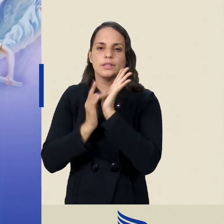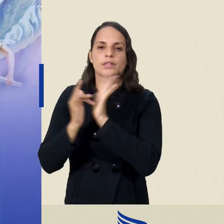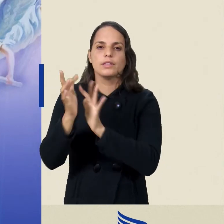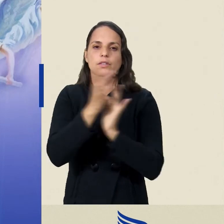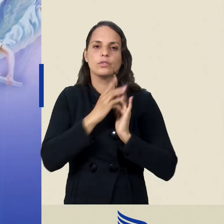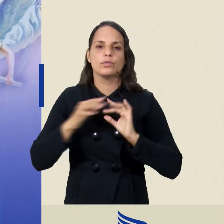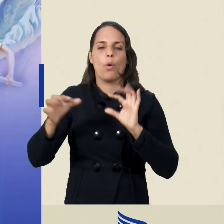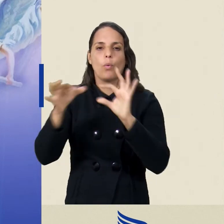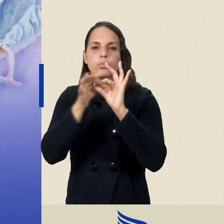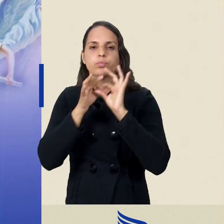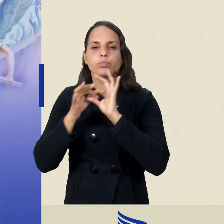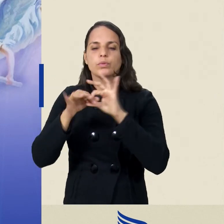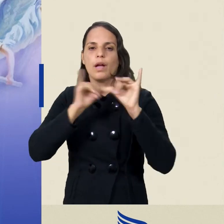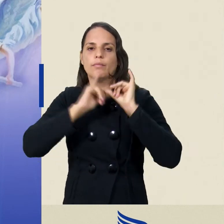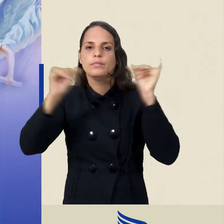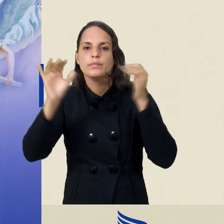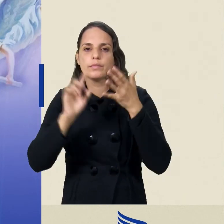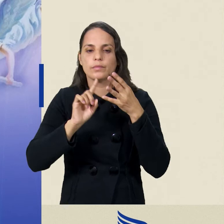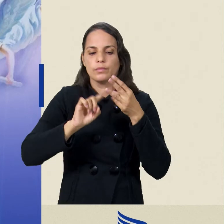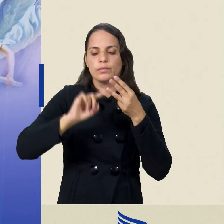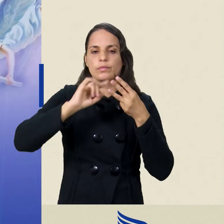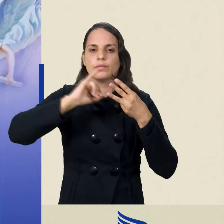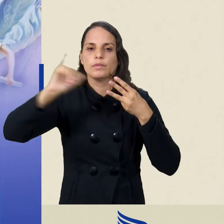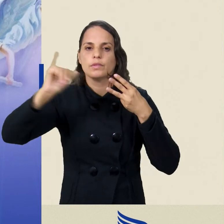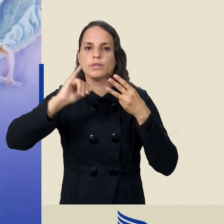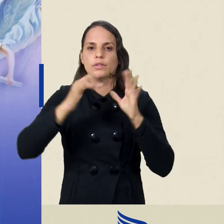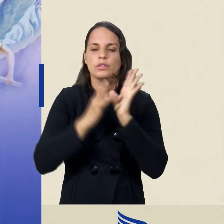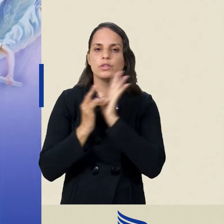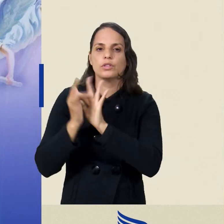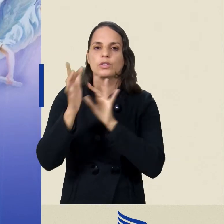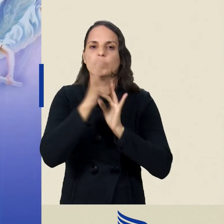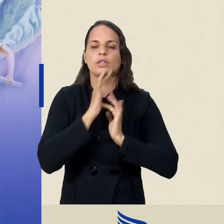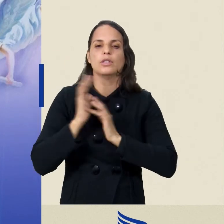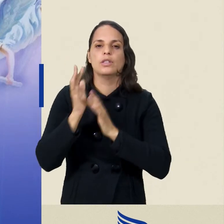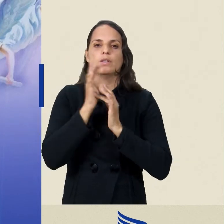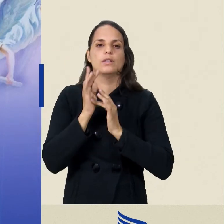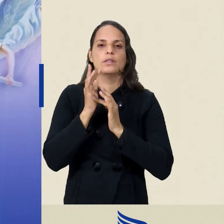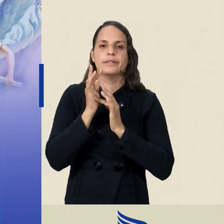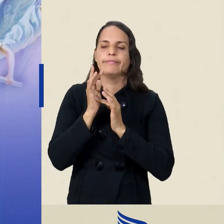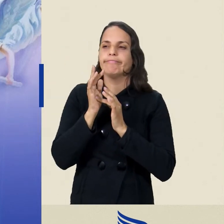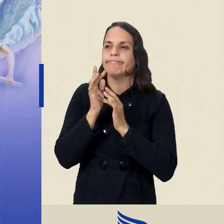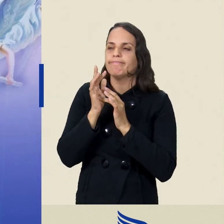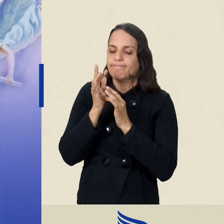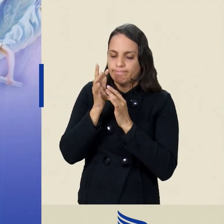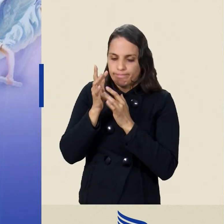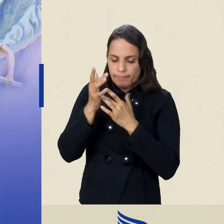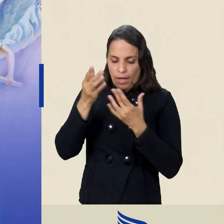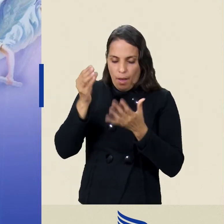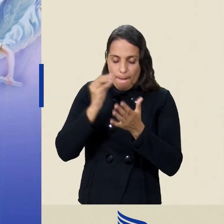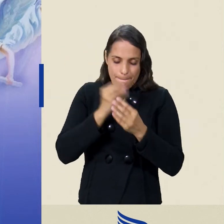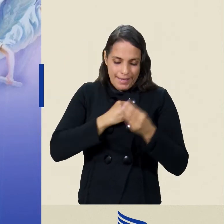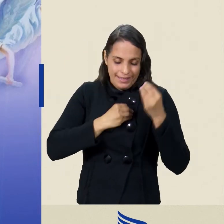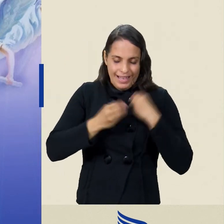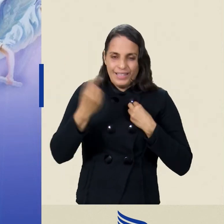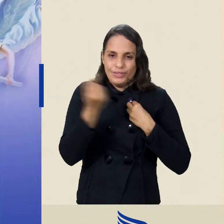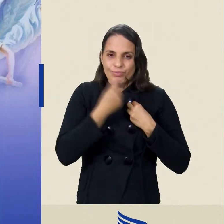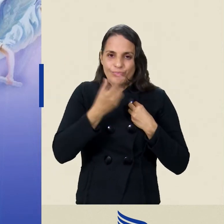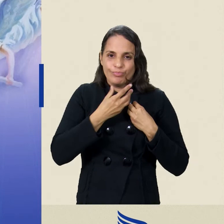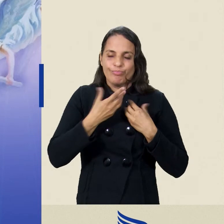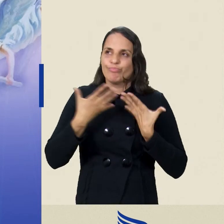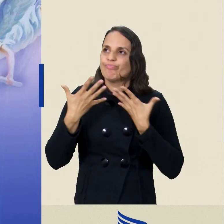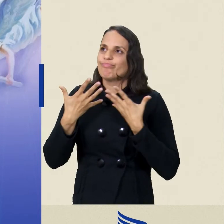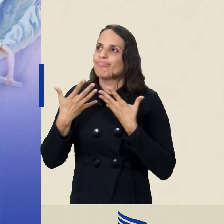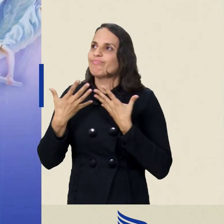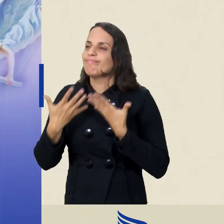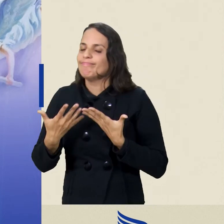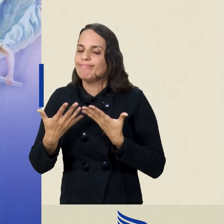terceiro anjo? O ato de Jesus tornar-se o portador de nossos pecados para que pudesse tornar-se o Salvador que